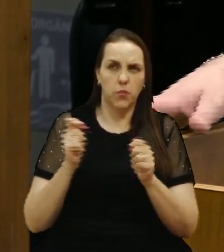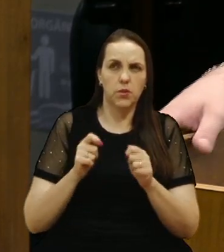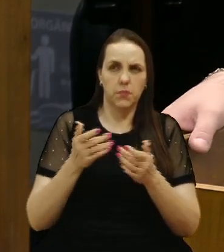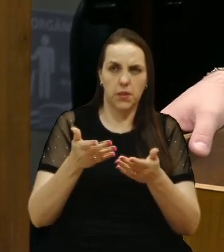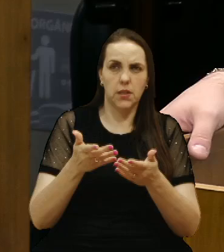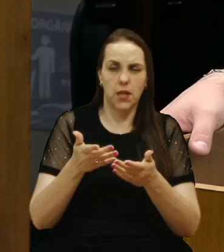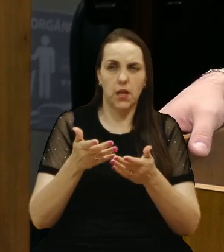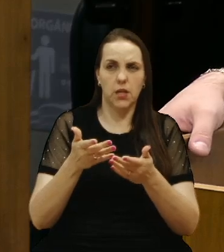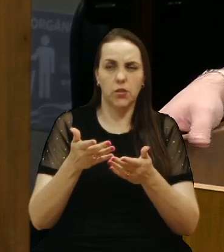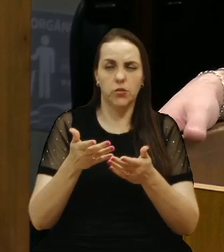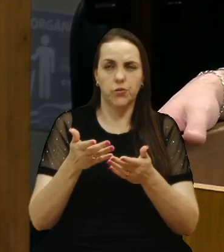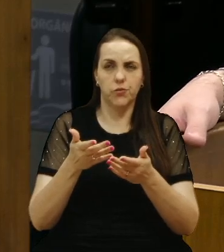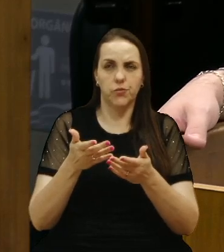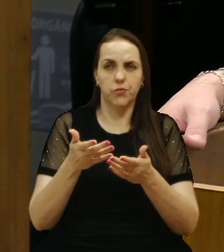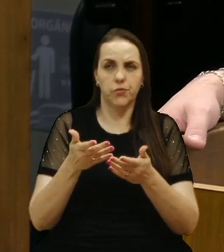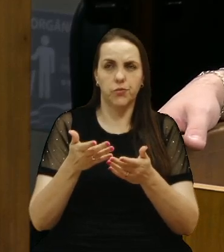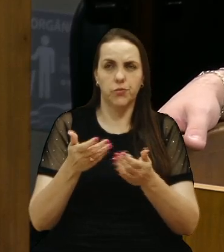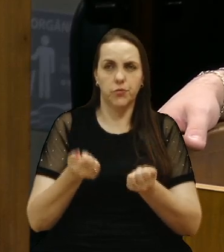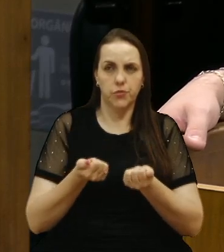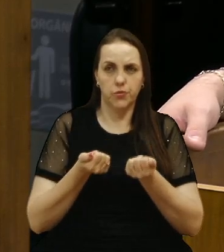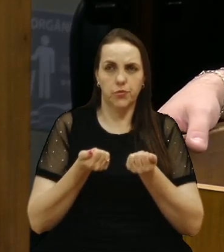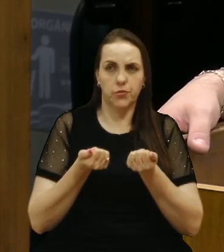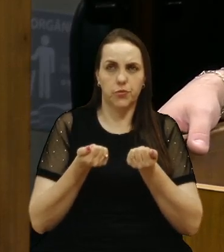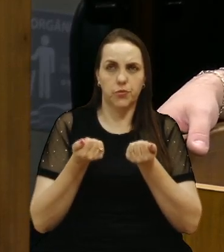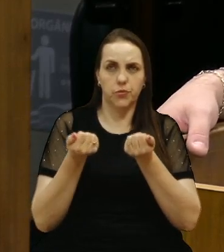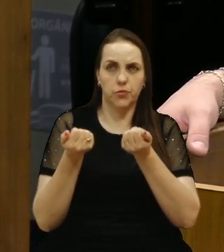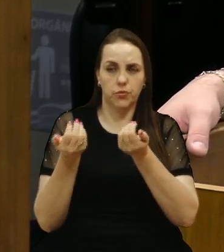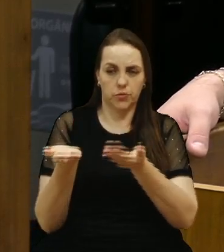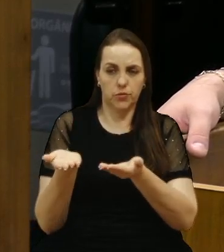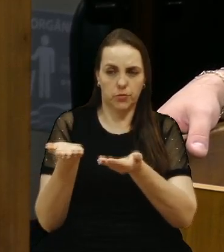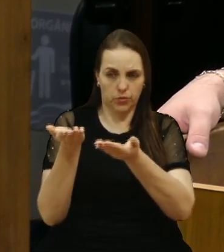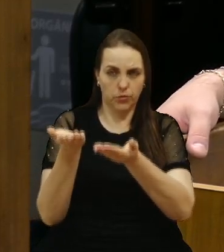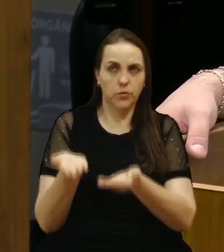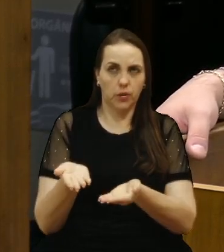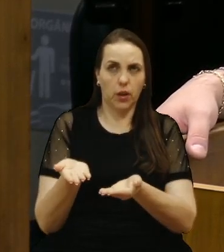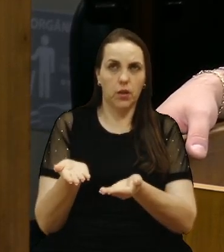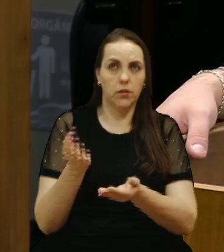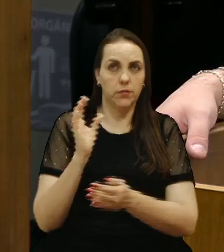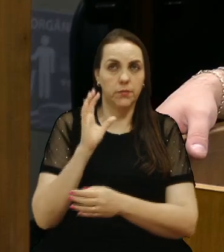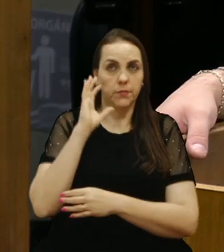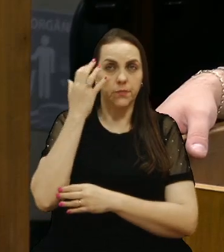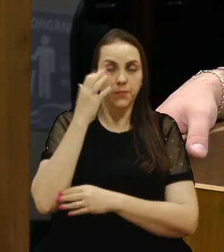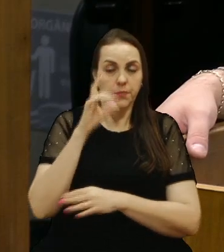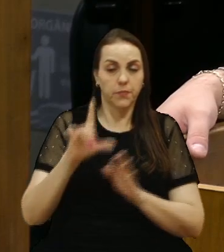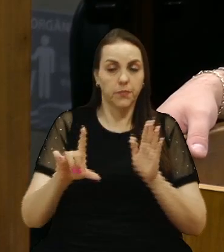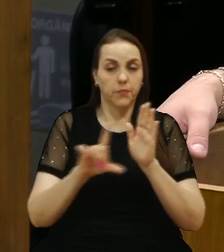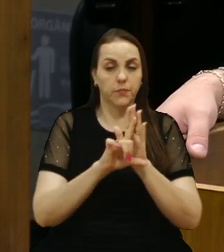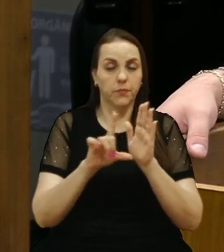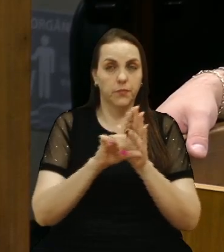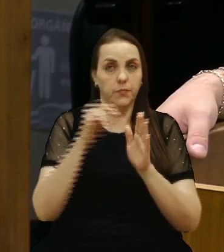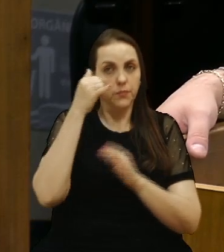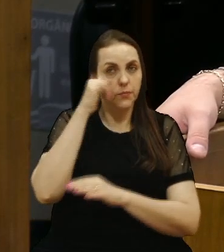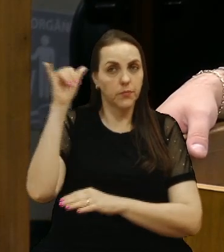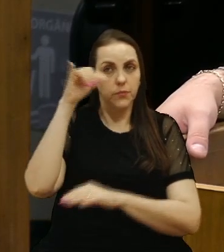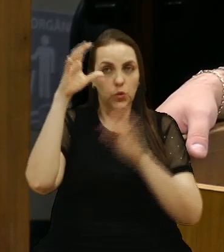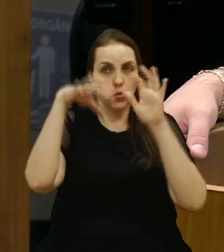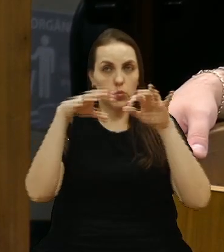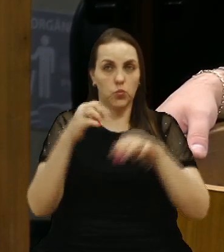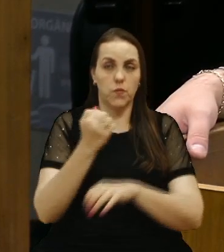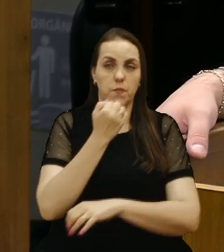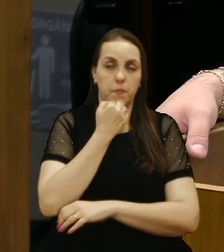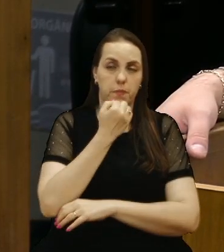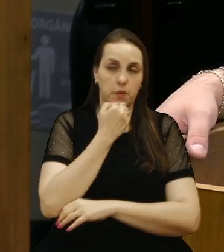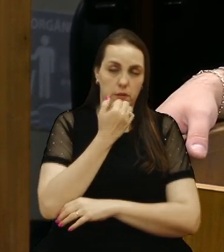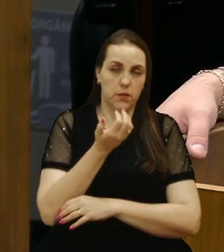ser contemplados com essa situação da lei antigranizo e com esse sistema,